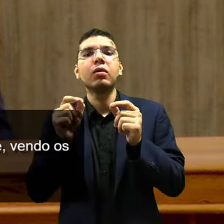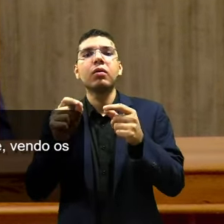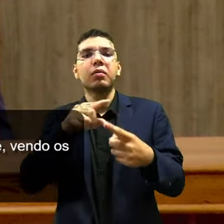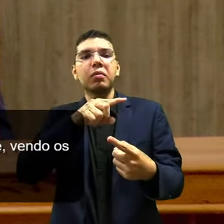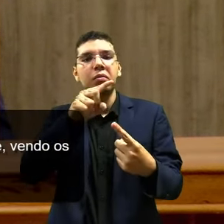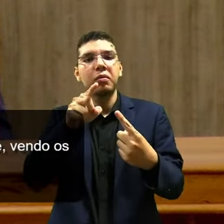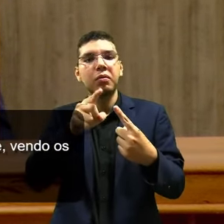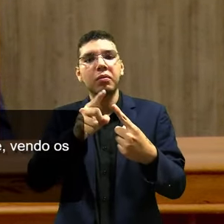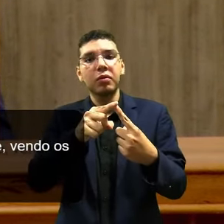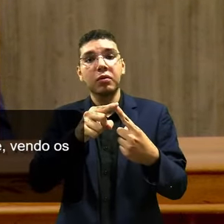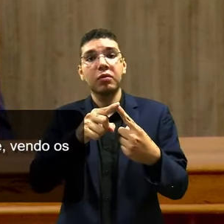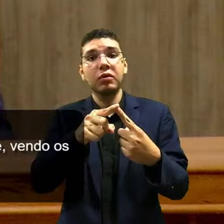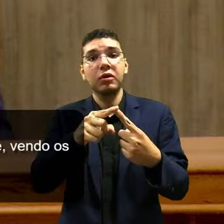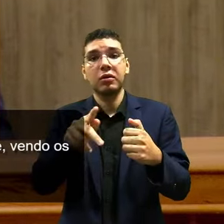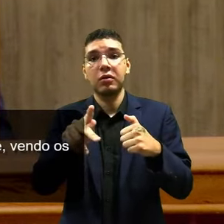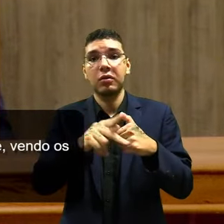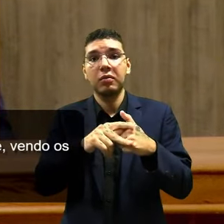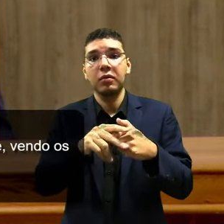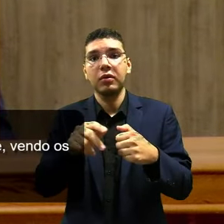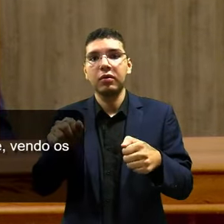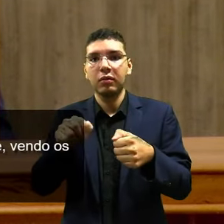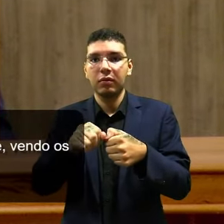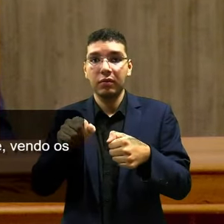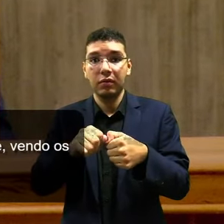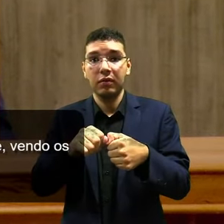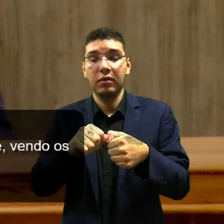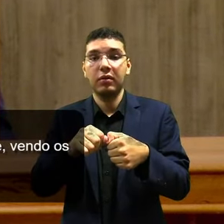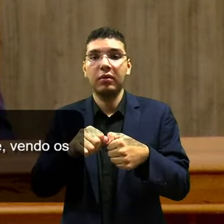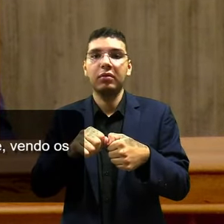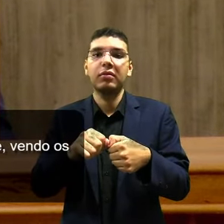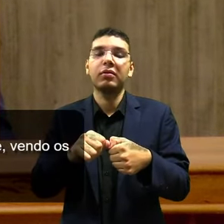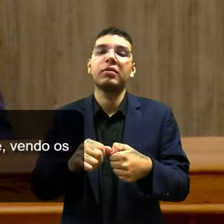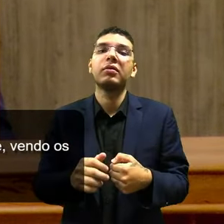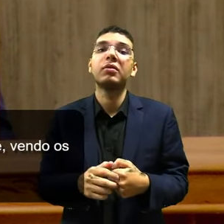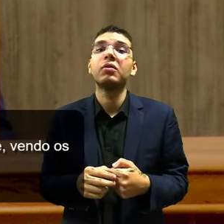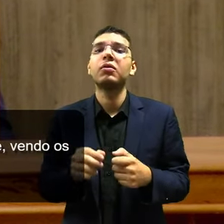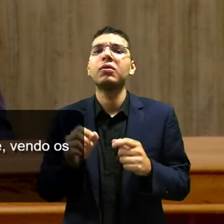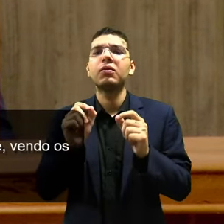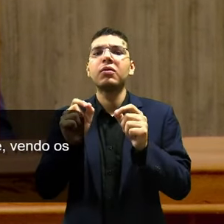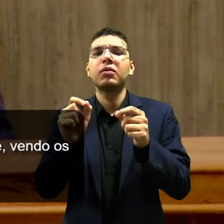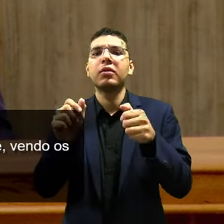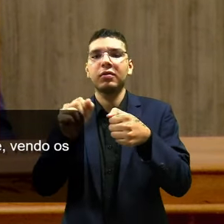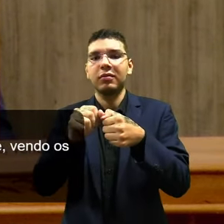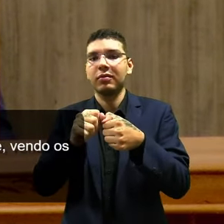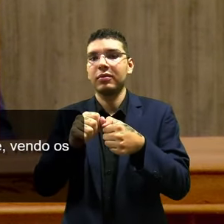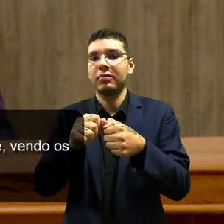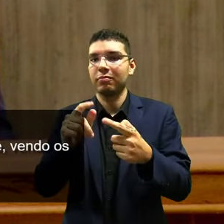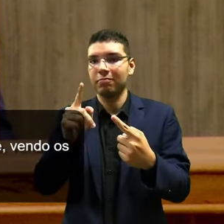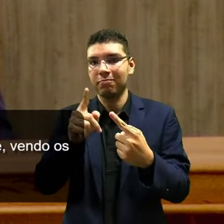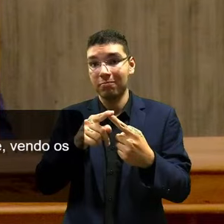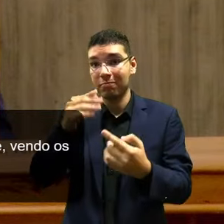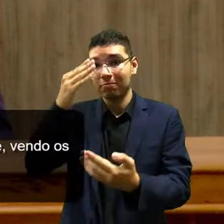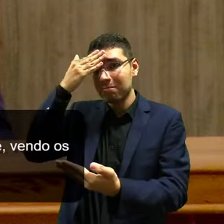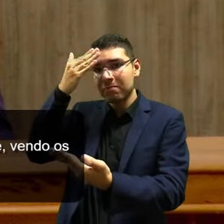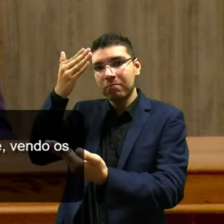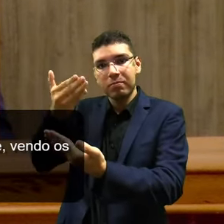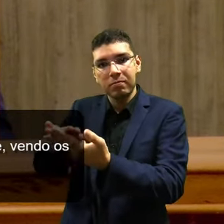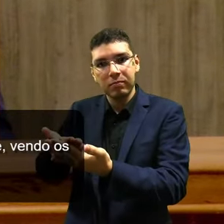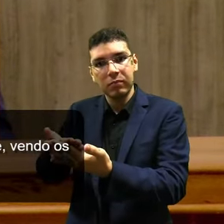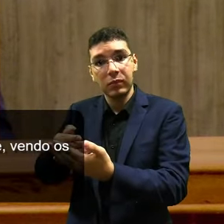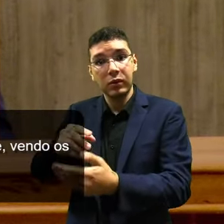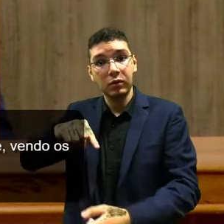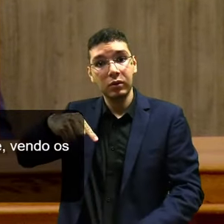o Simão fez Creu vamos lá bem forte igreja participa ele fez o quê creu creu e depois ele foi o